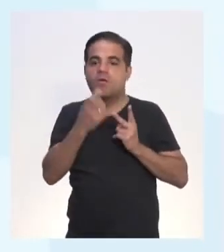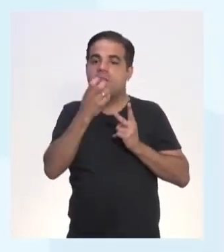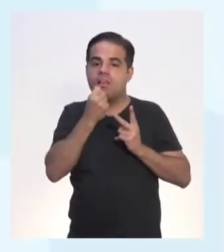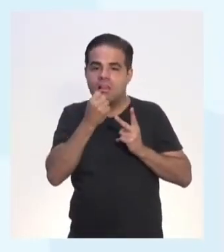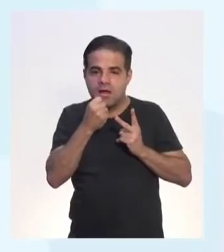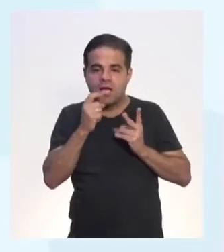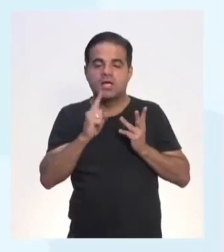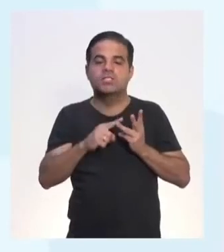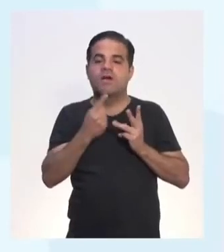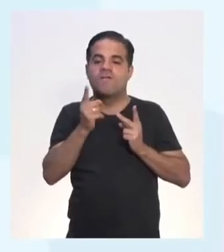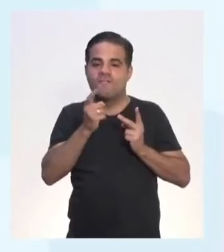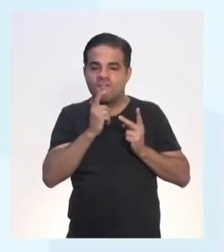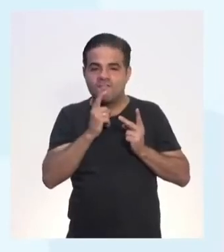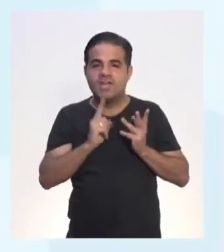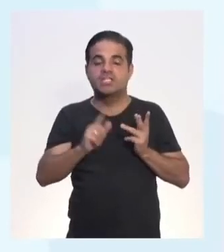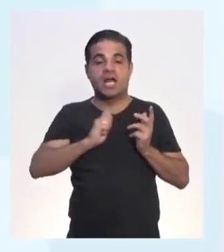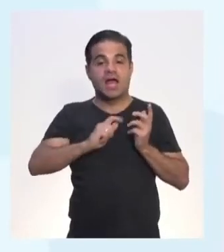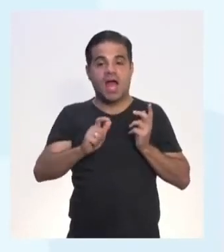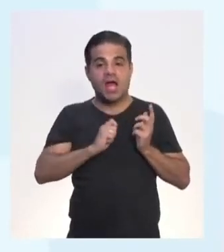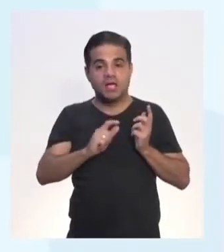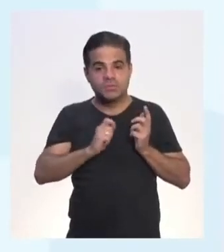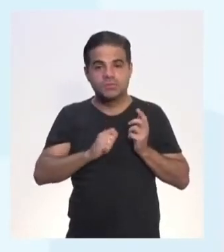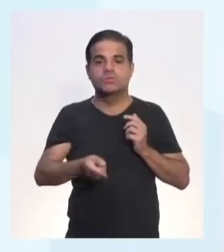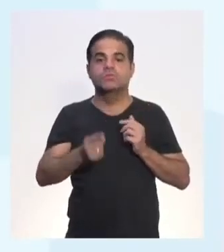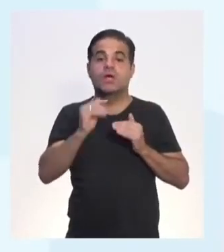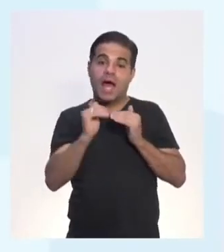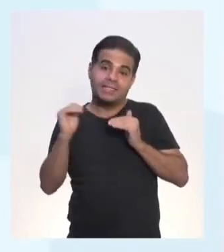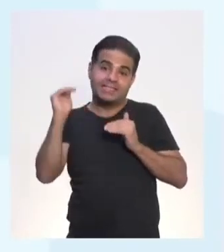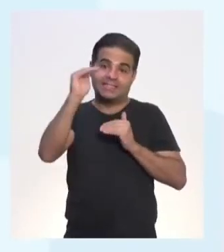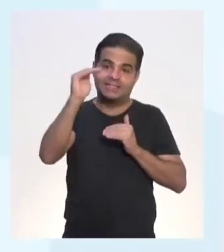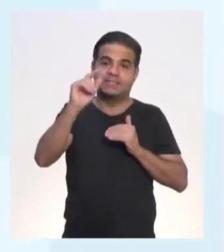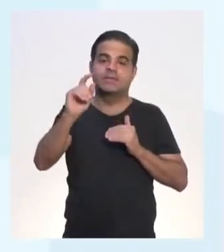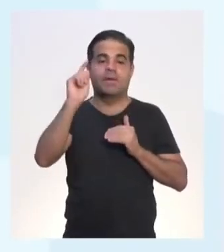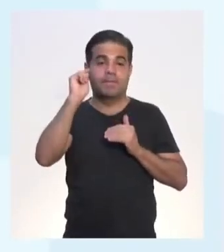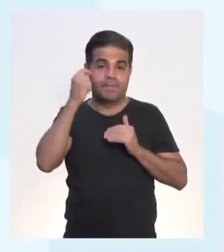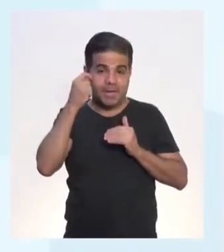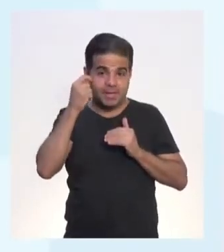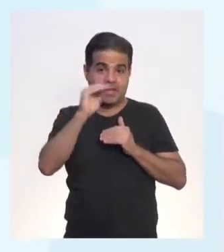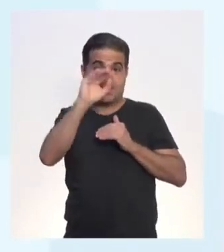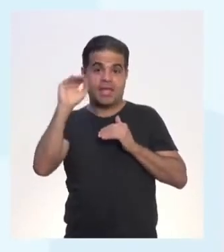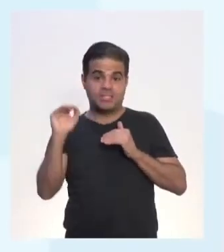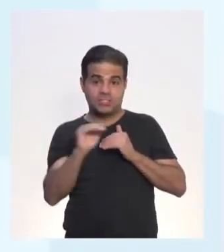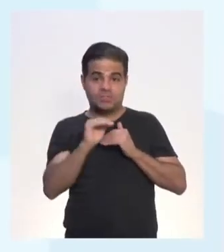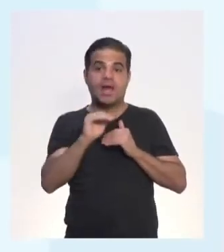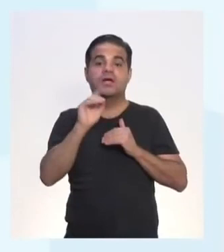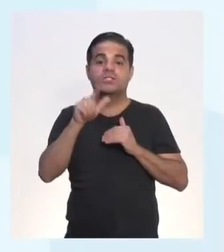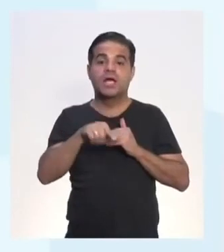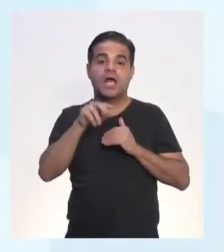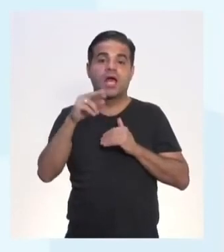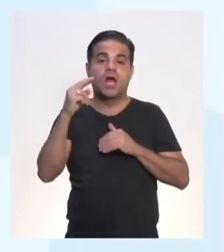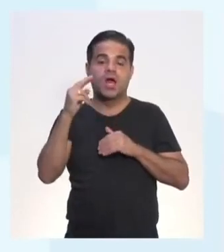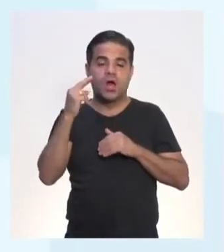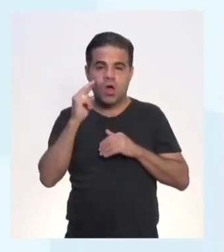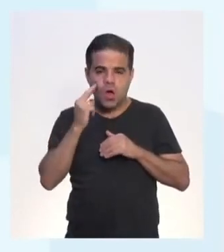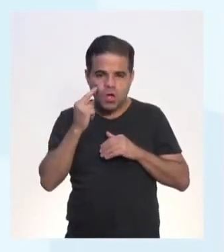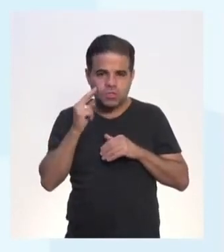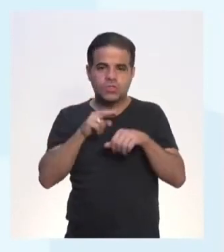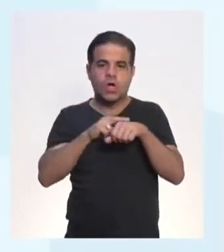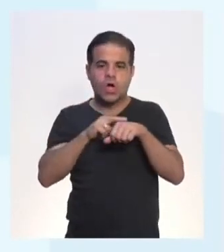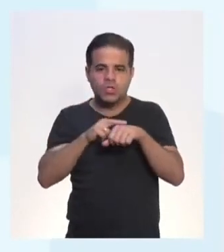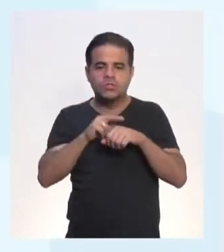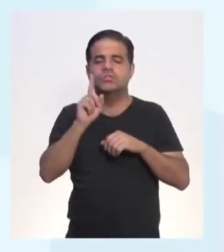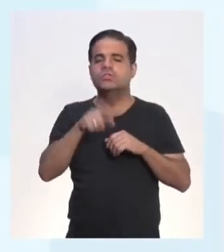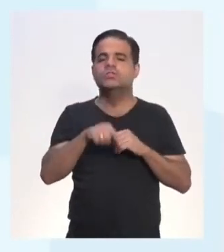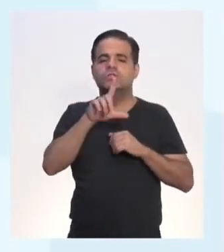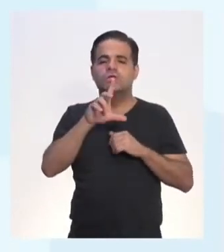laranja, verde, azul. A de cima é preta e a de baixo é roxa. Longitudinais,